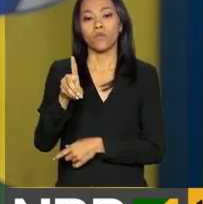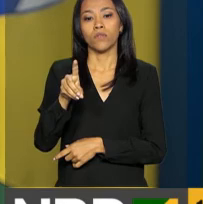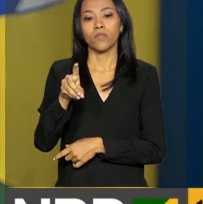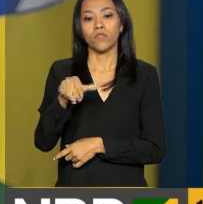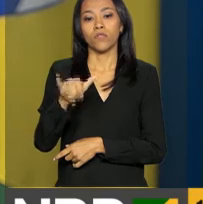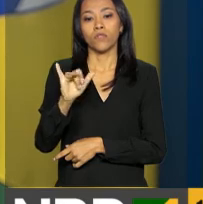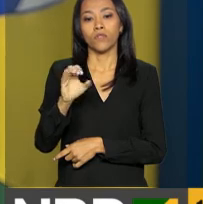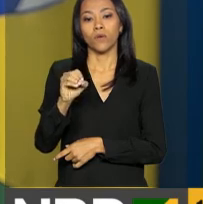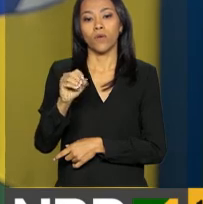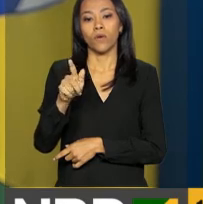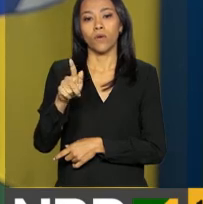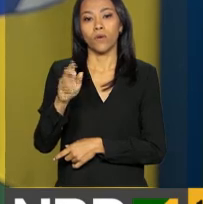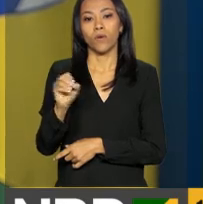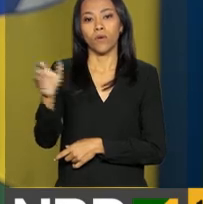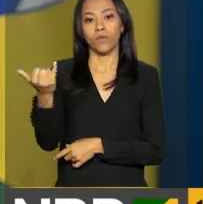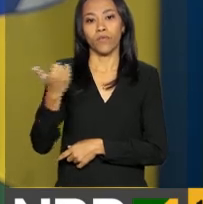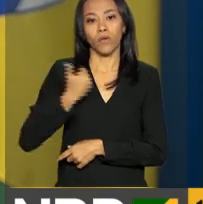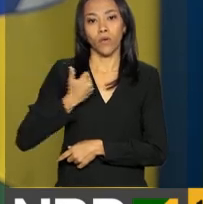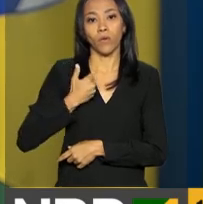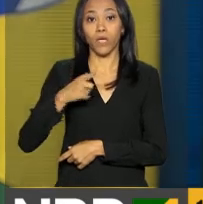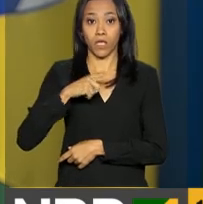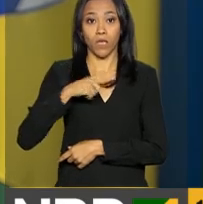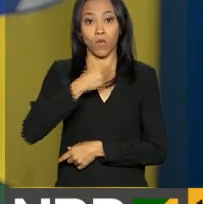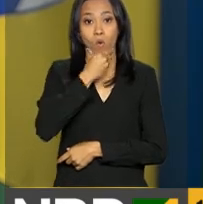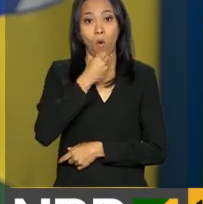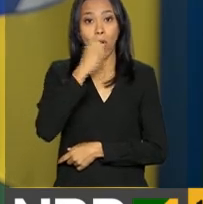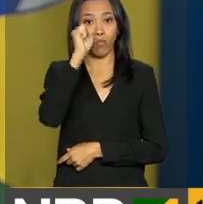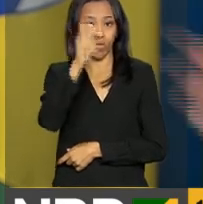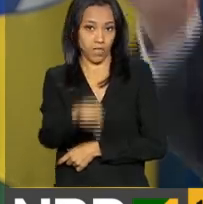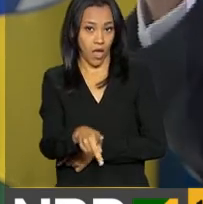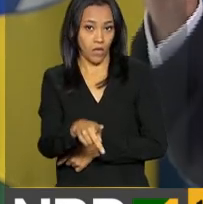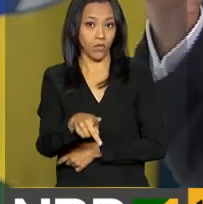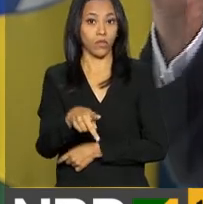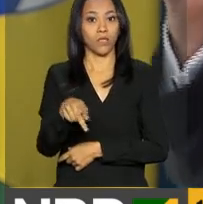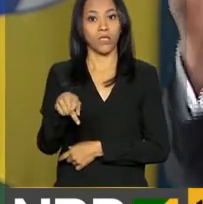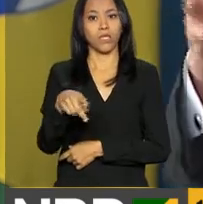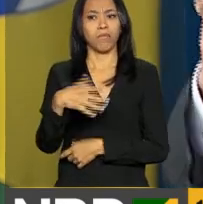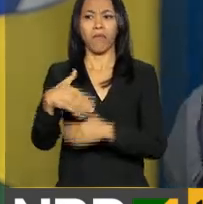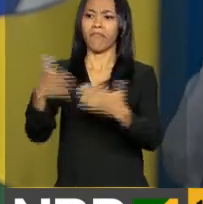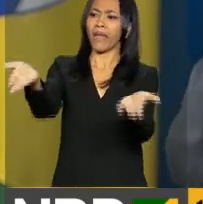uma figura, um alto funcionário, aposentado, e que diz a ele, mas o Diogo,